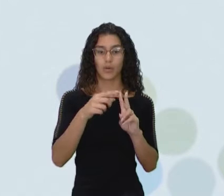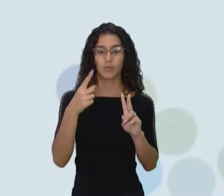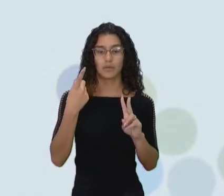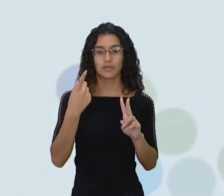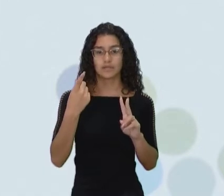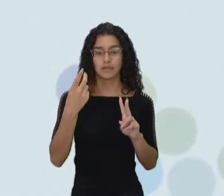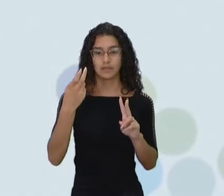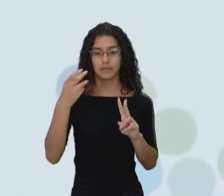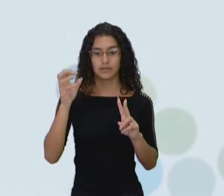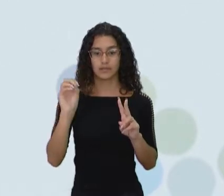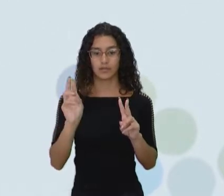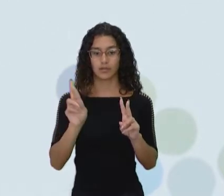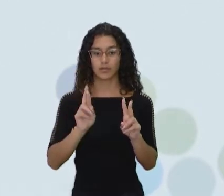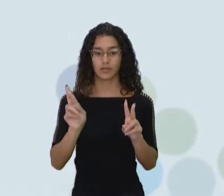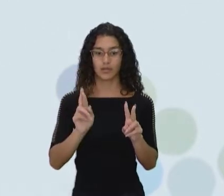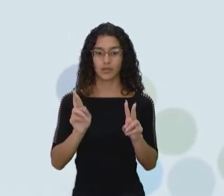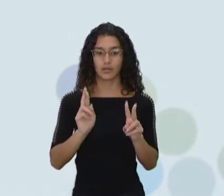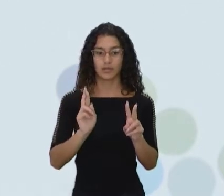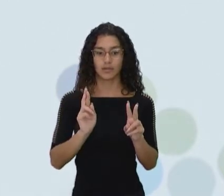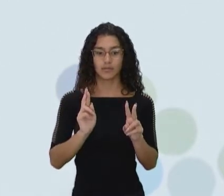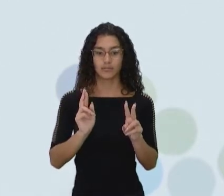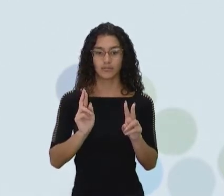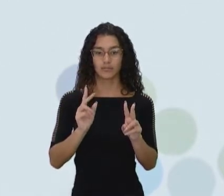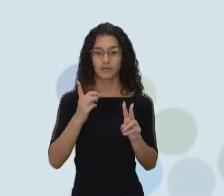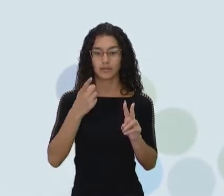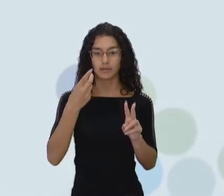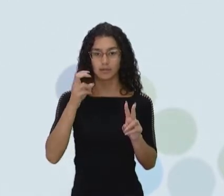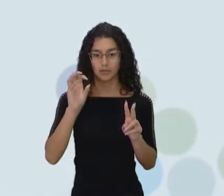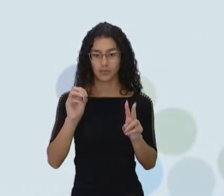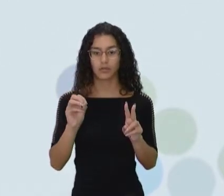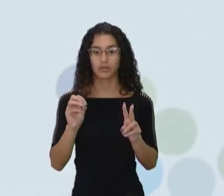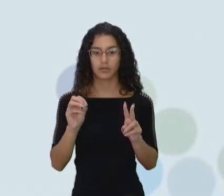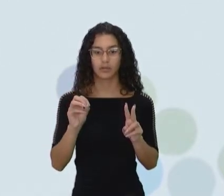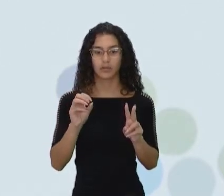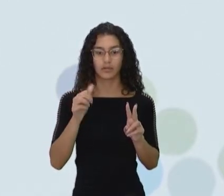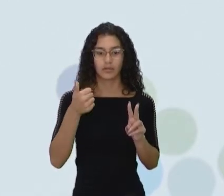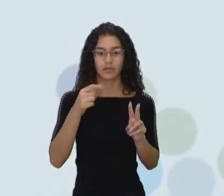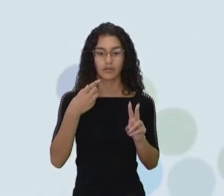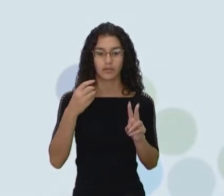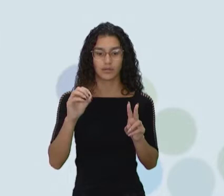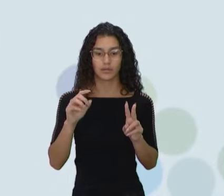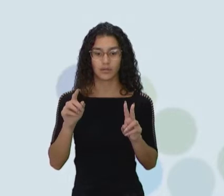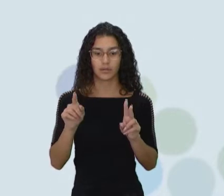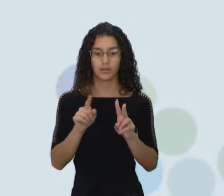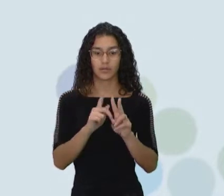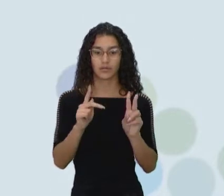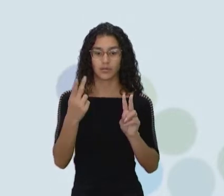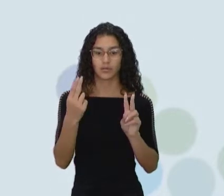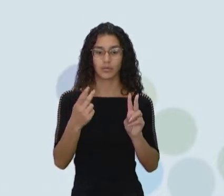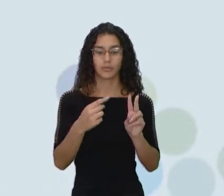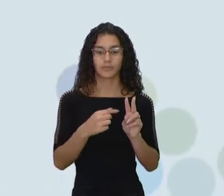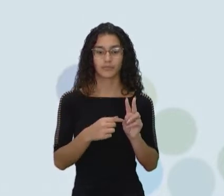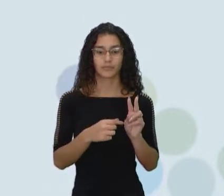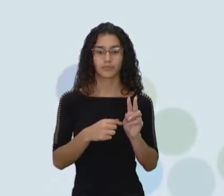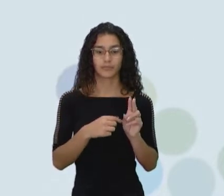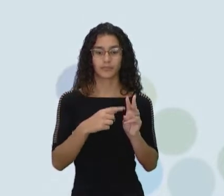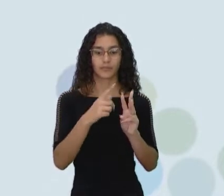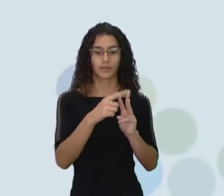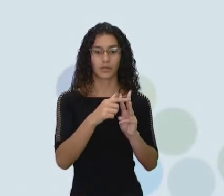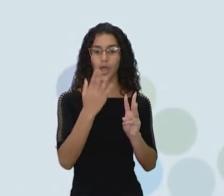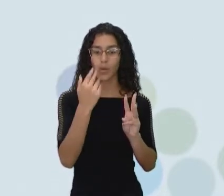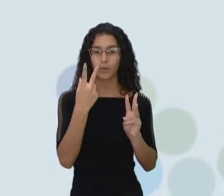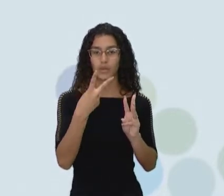manteve a mesma média. A roupa 110, acho que era, né? Não, 150 a roupa, 110 era higiene, que eu também mantive a mesma. Alimentação, a roupa, 200, aumenta um